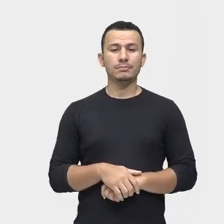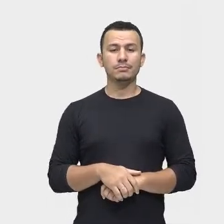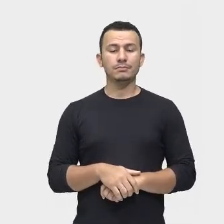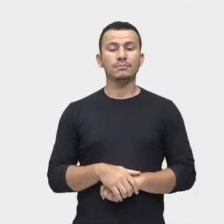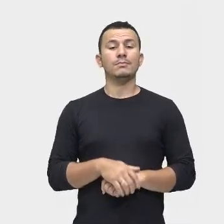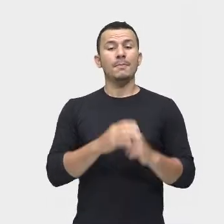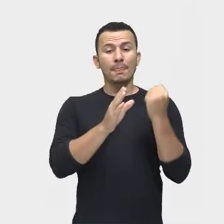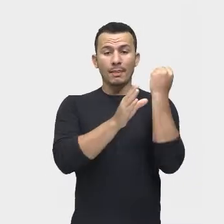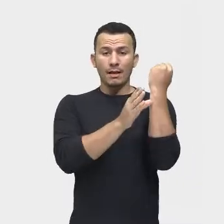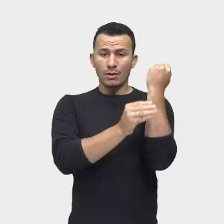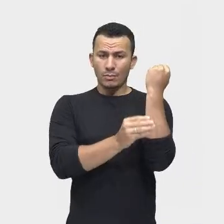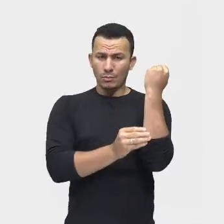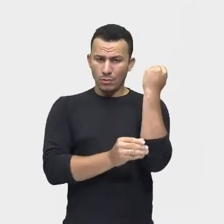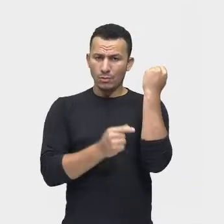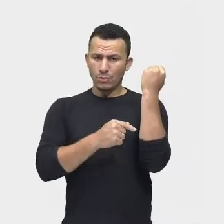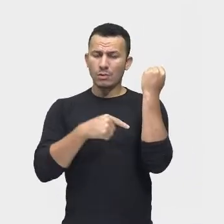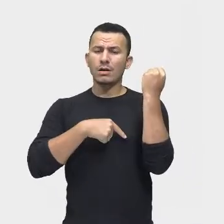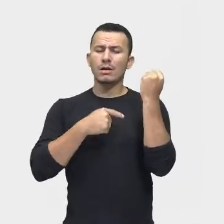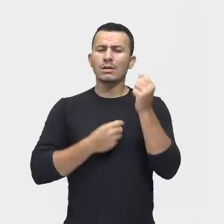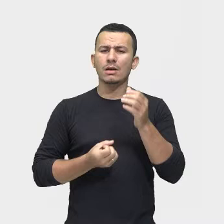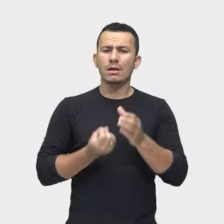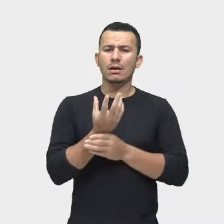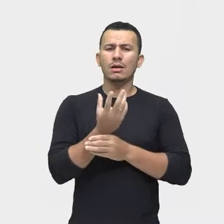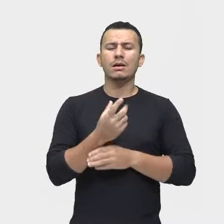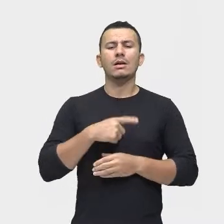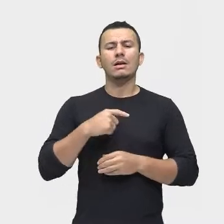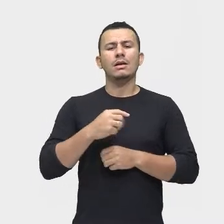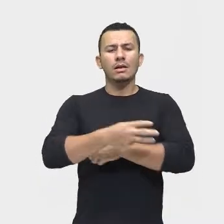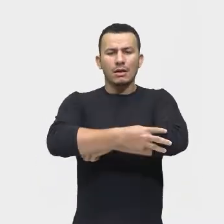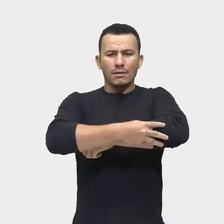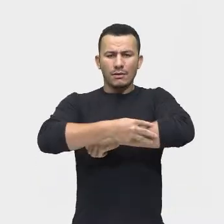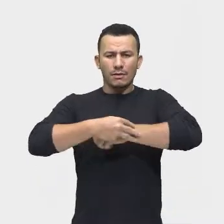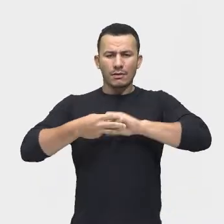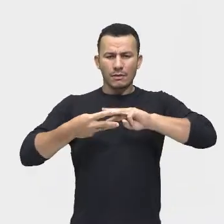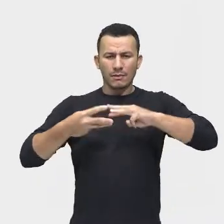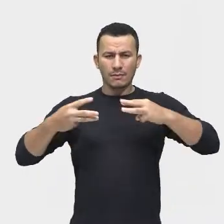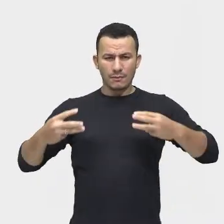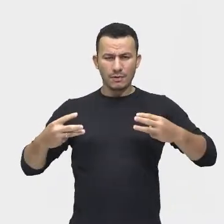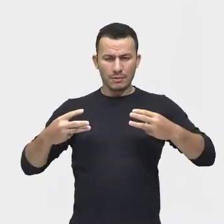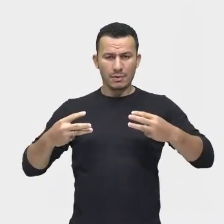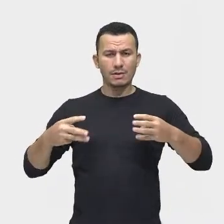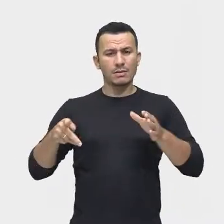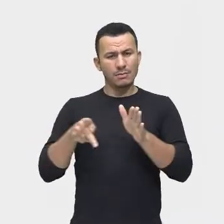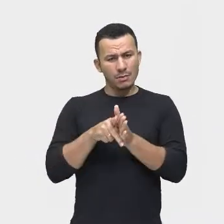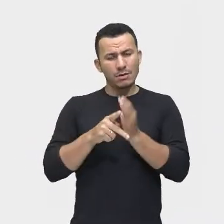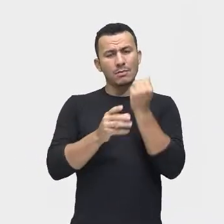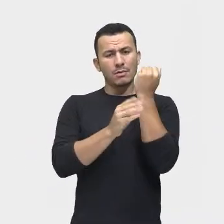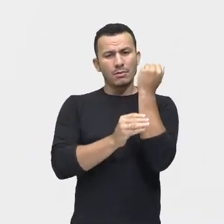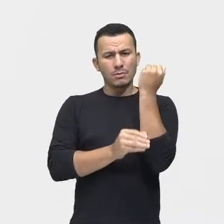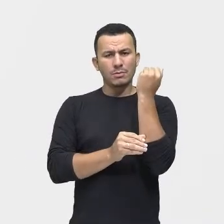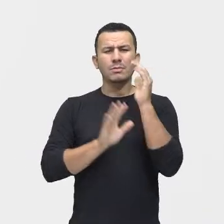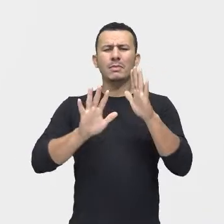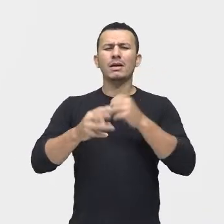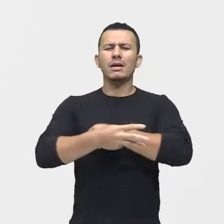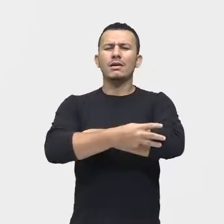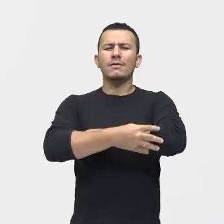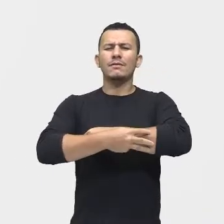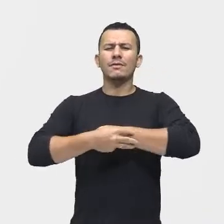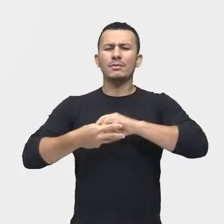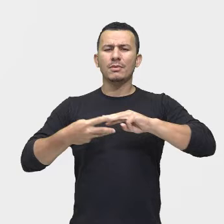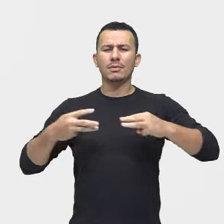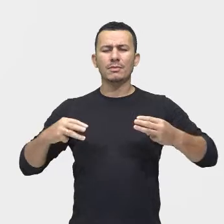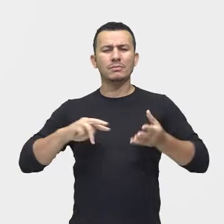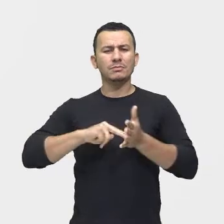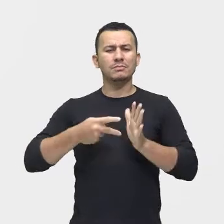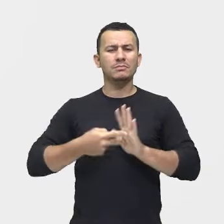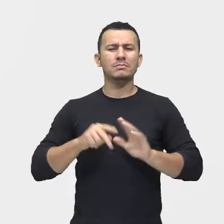Esses músculos, eles são formados por fibras musculares. E o que são as fibras musculares? Olha só na próxima